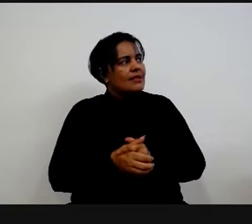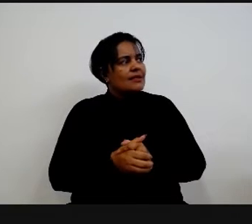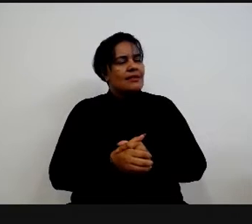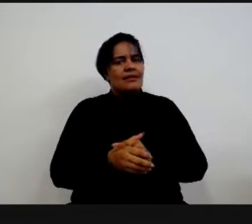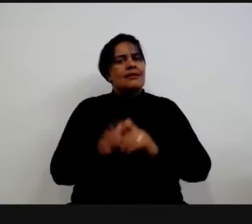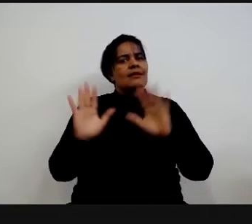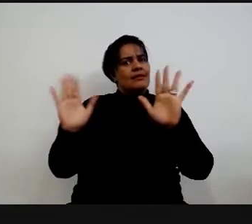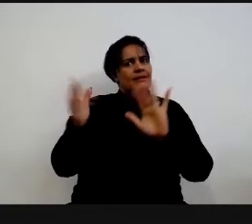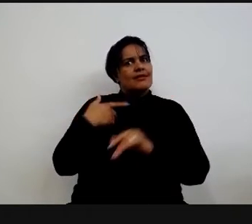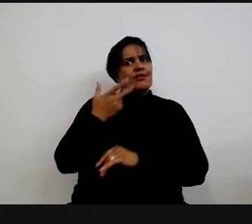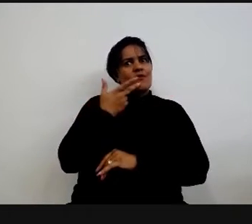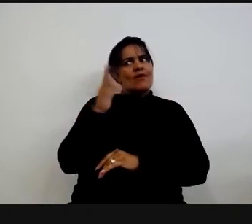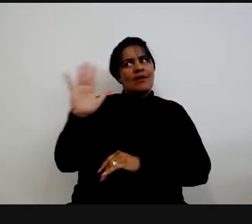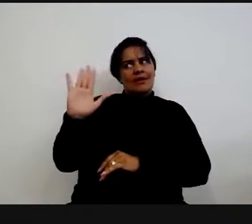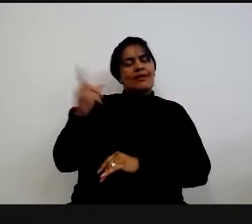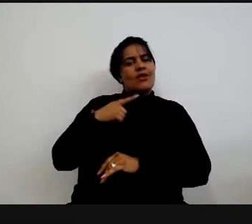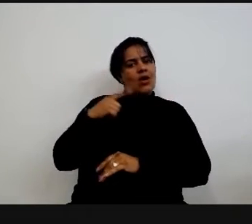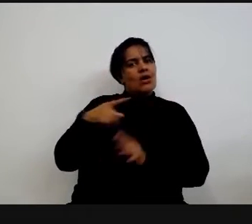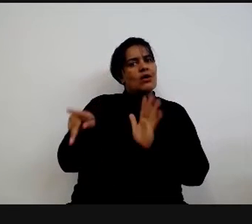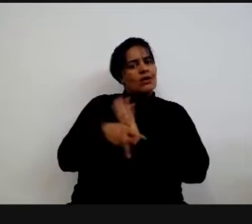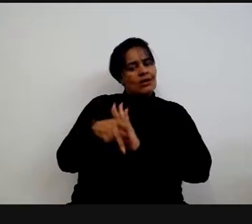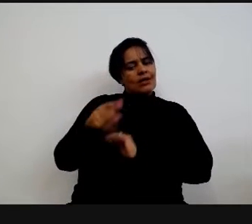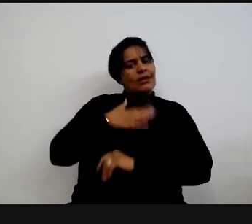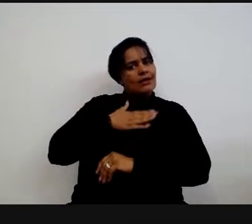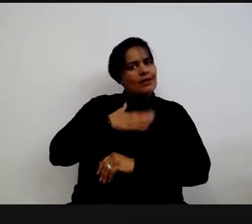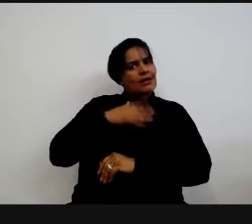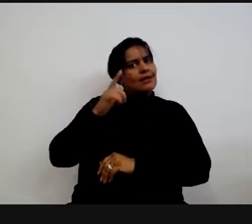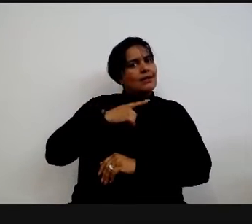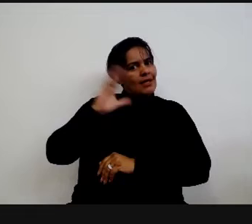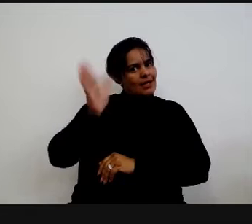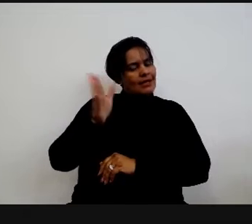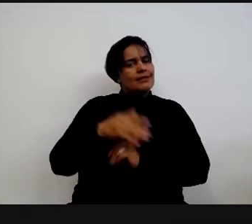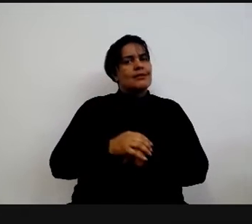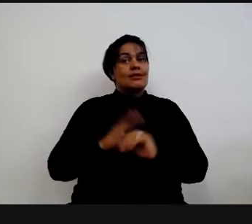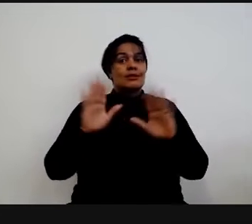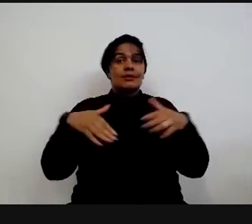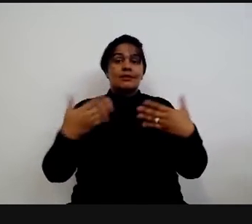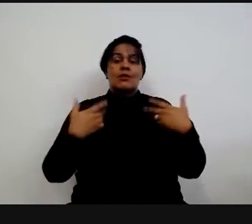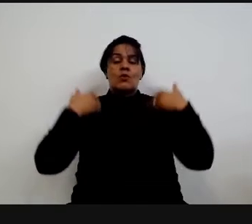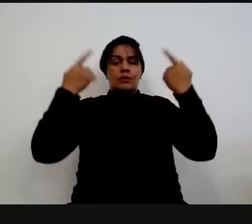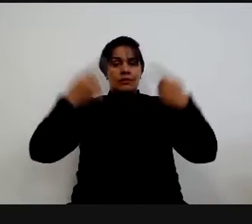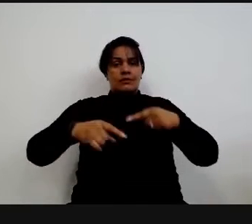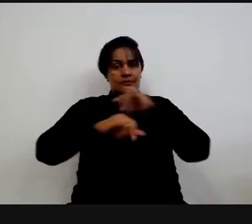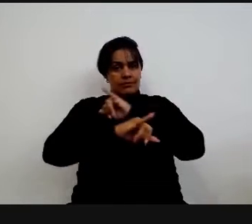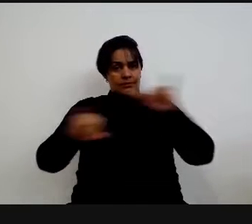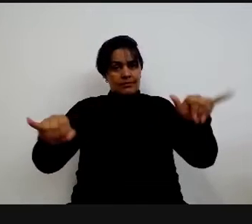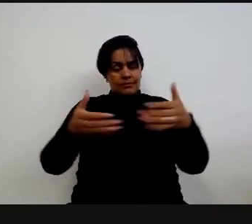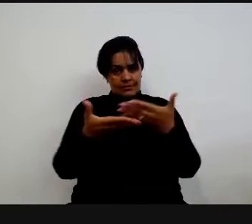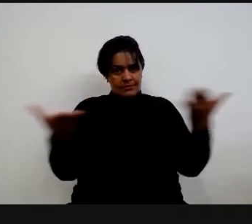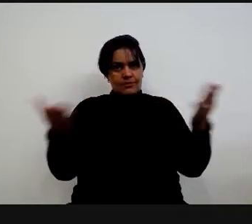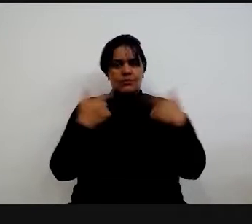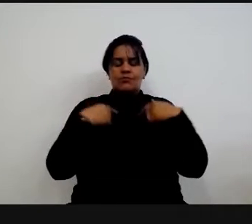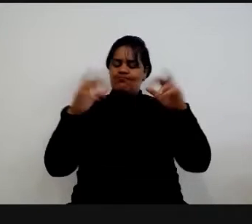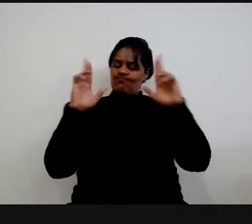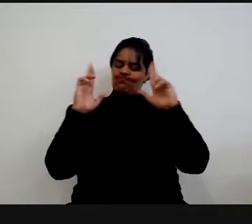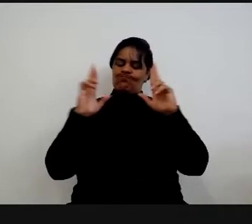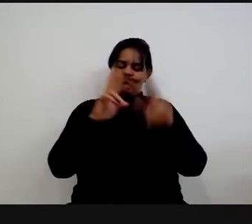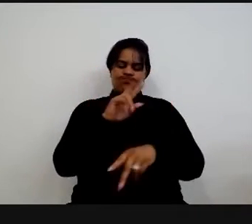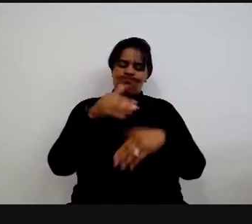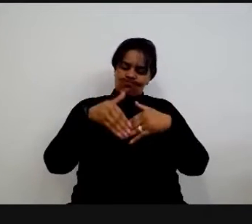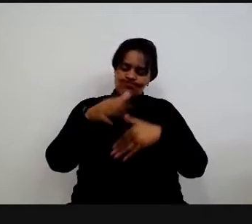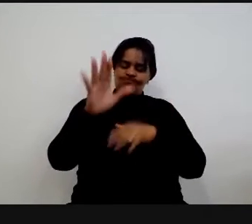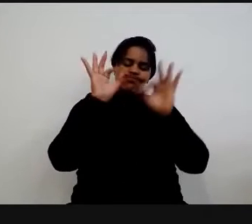mestrado. Exatamente. Administração. Então, Exatamente. o desafio está lançado e eu tenho certeza que vai dar certo dessa